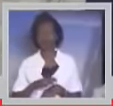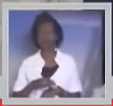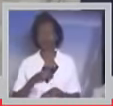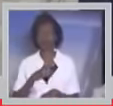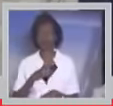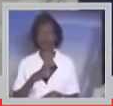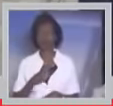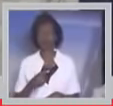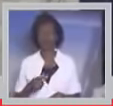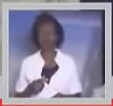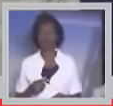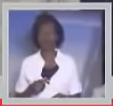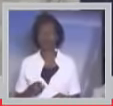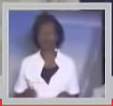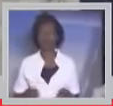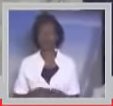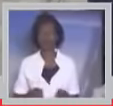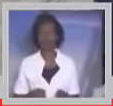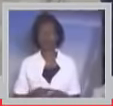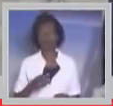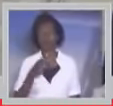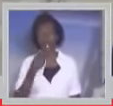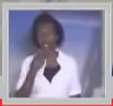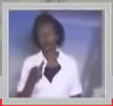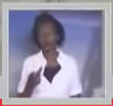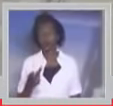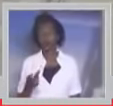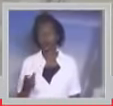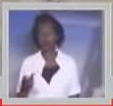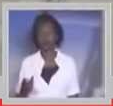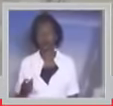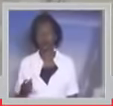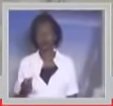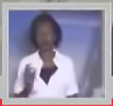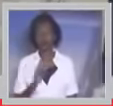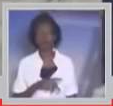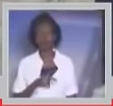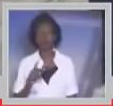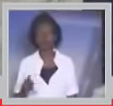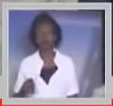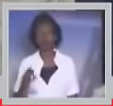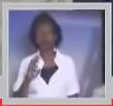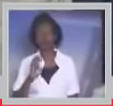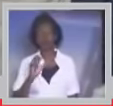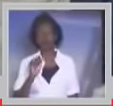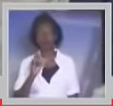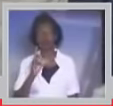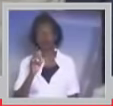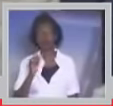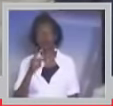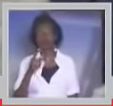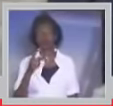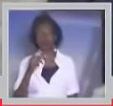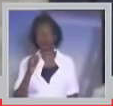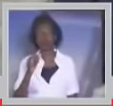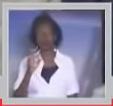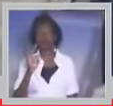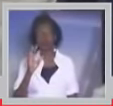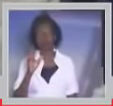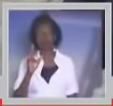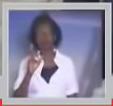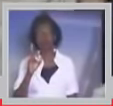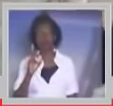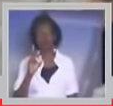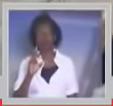eu poderia também aqui de deixar de falar dos professores readaptados o presidente nós estamos recebendo